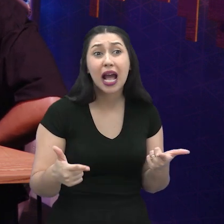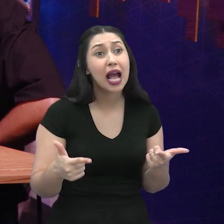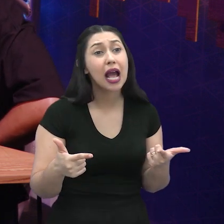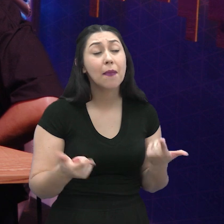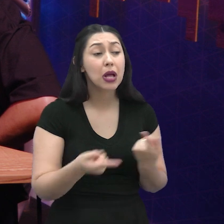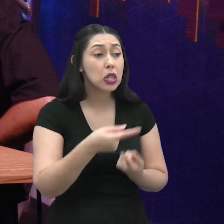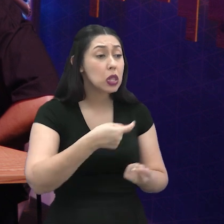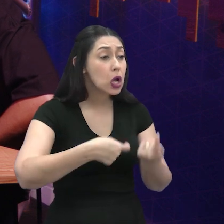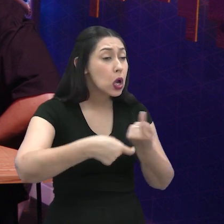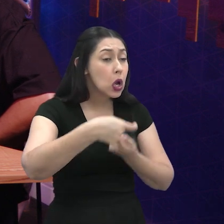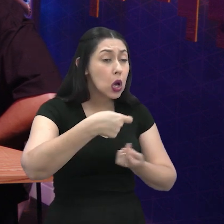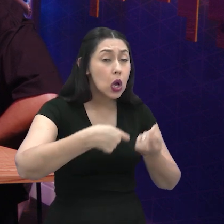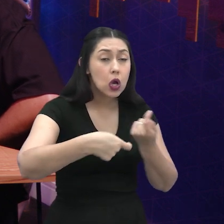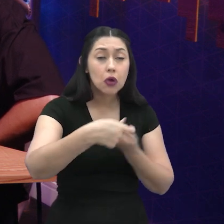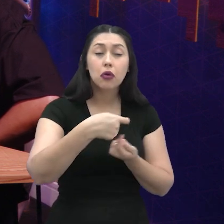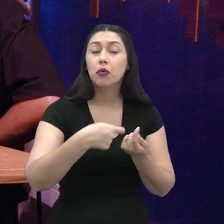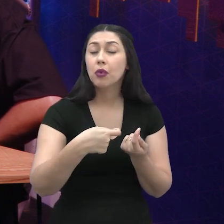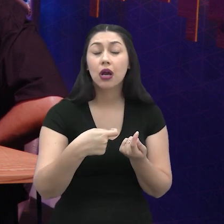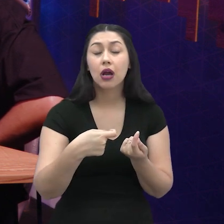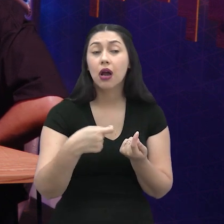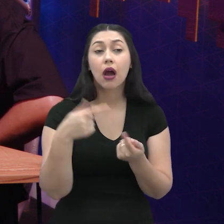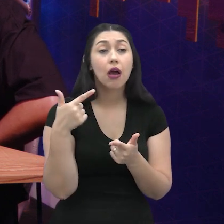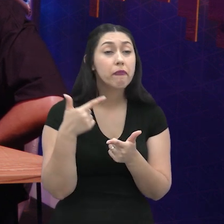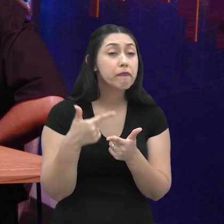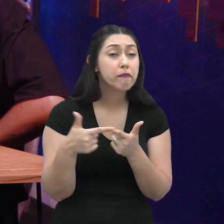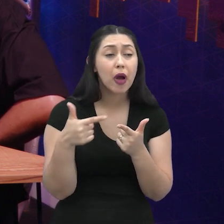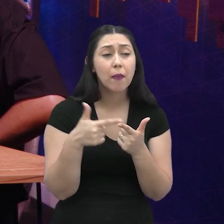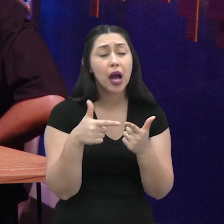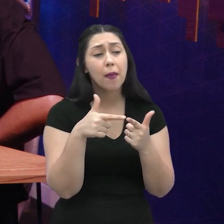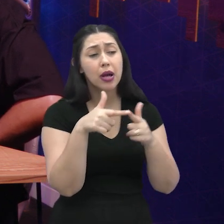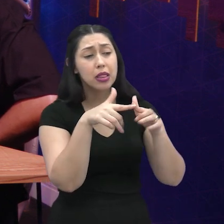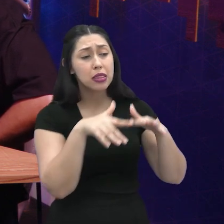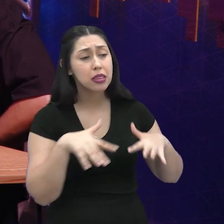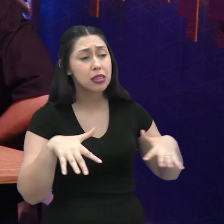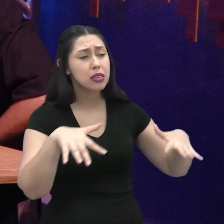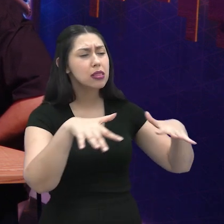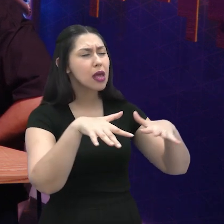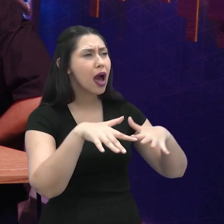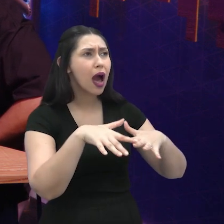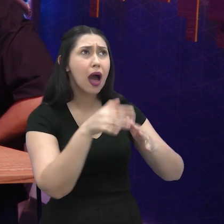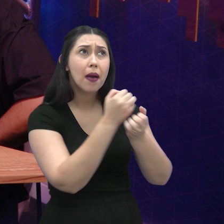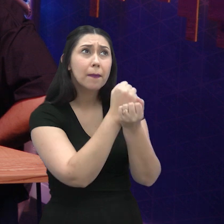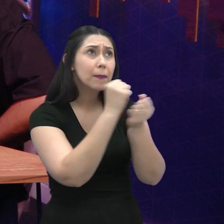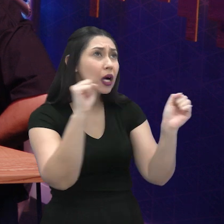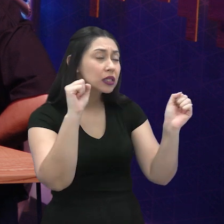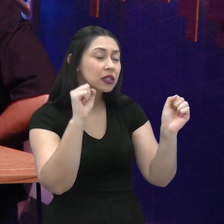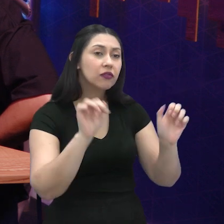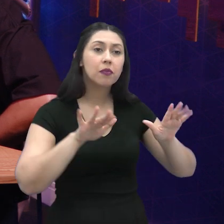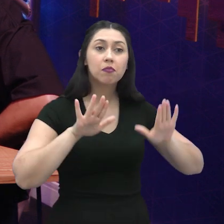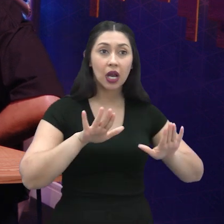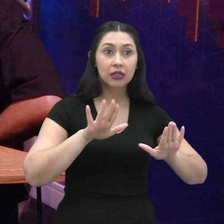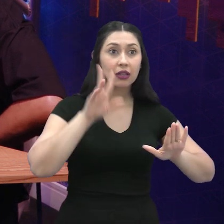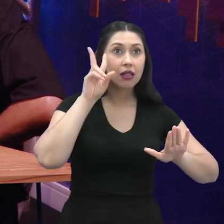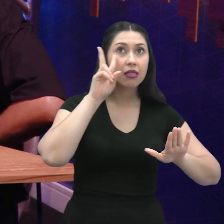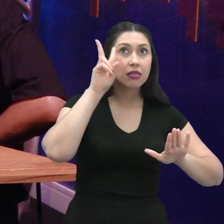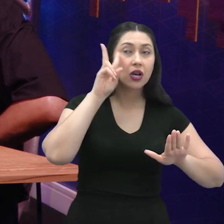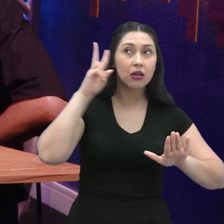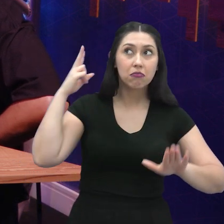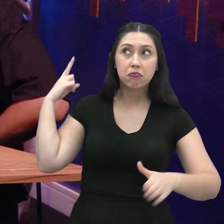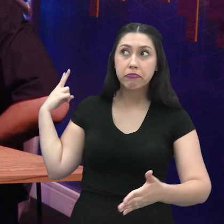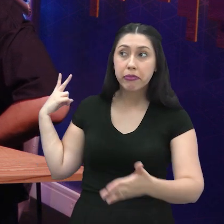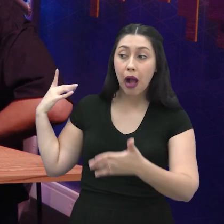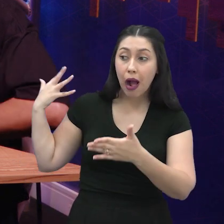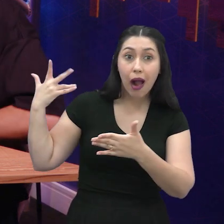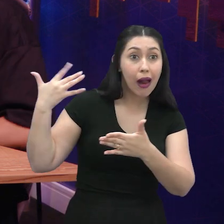né? Vai ser um problema econômico, vai ser um problema de mercado, né? Não tem como fazer. Só que,